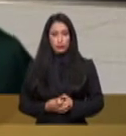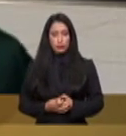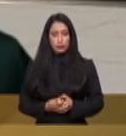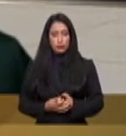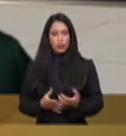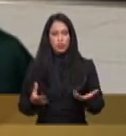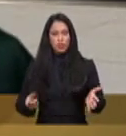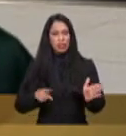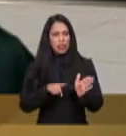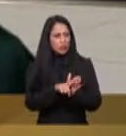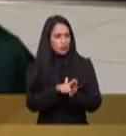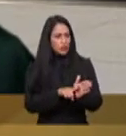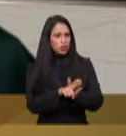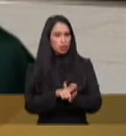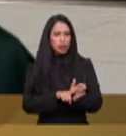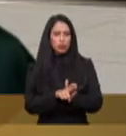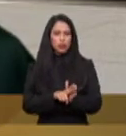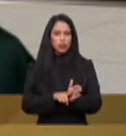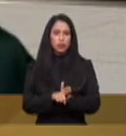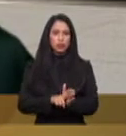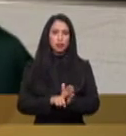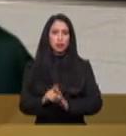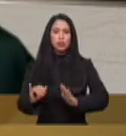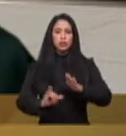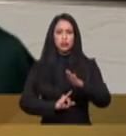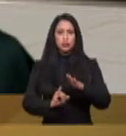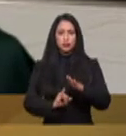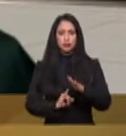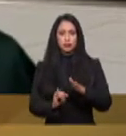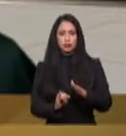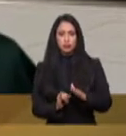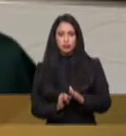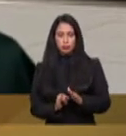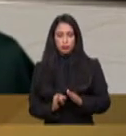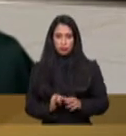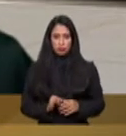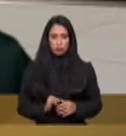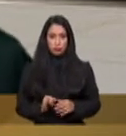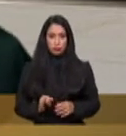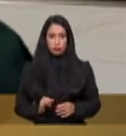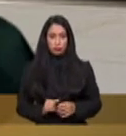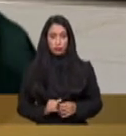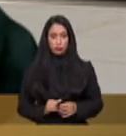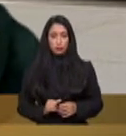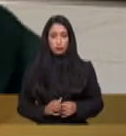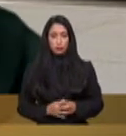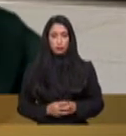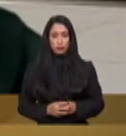tem investigações, inclusive, das instituições norte-americanas, e inclusive com